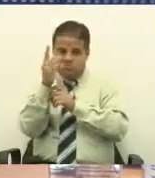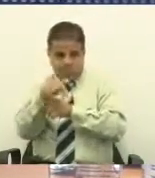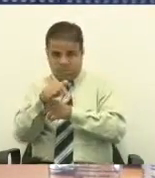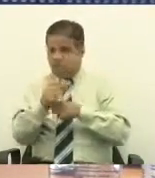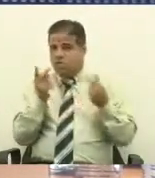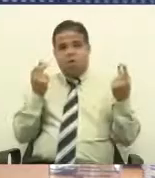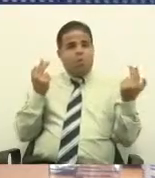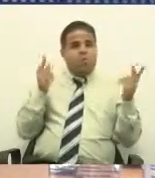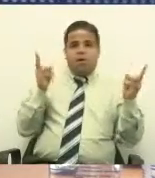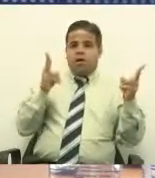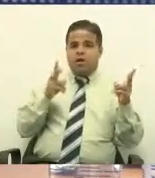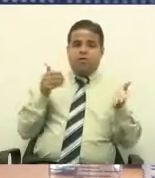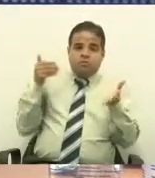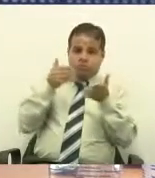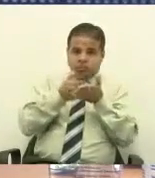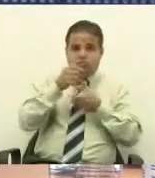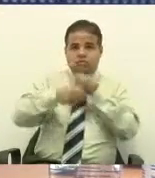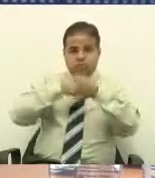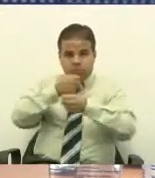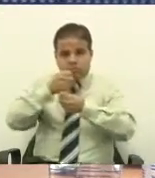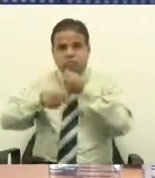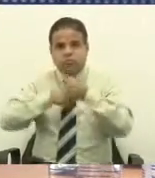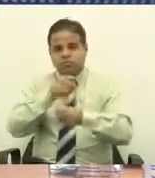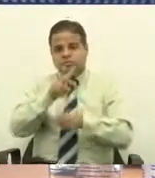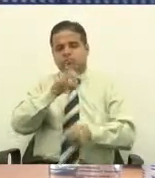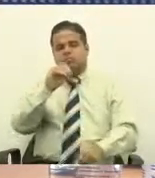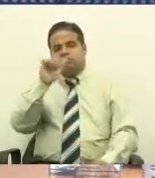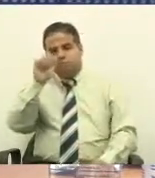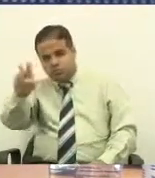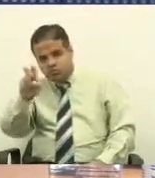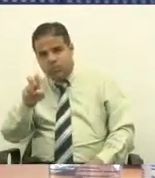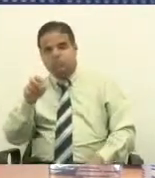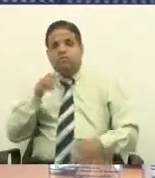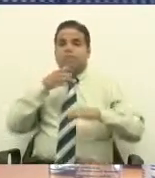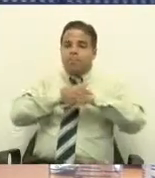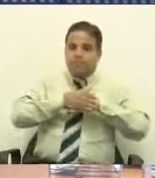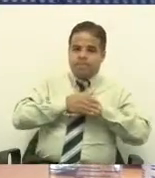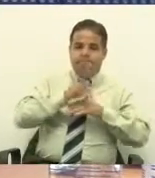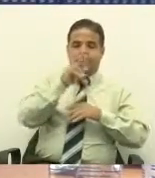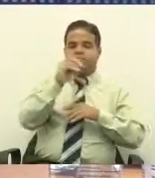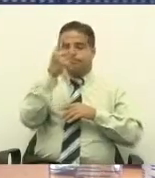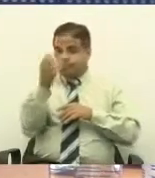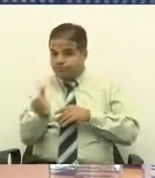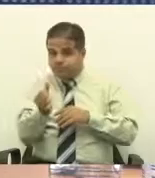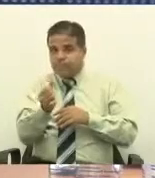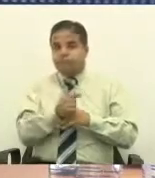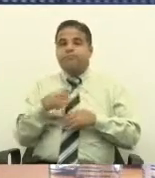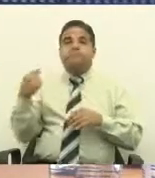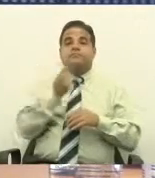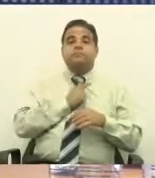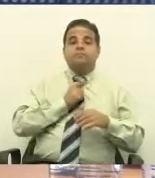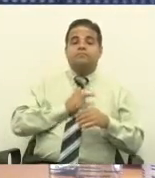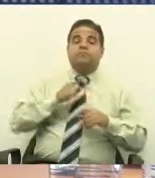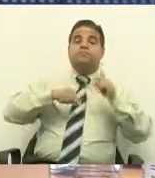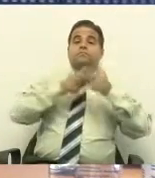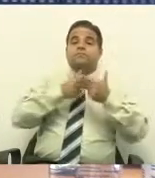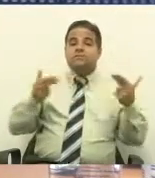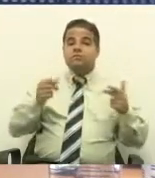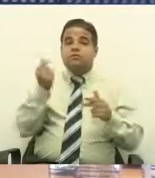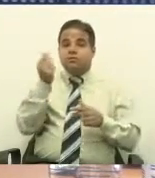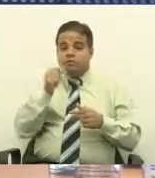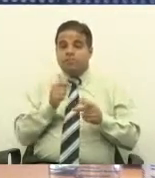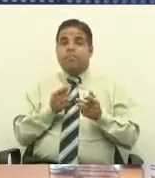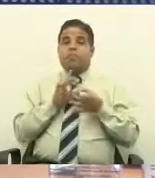reflexo próximo dos anos que nós temos, 2015, atuação de 2016, nós temos um recurso de um